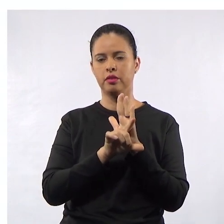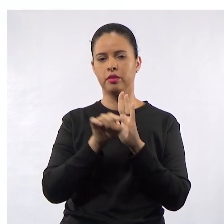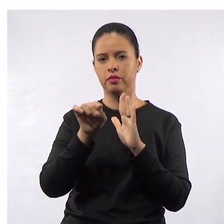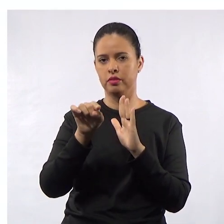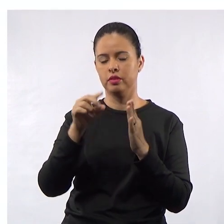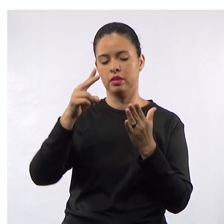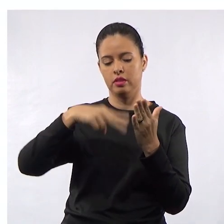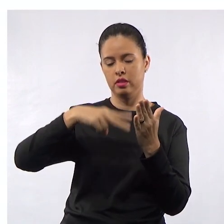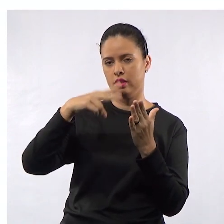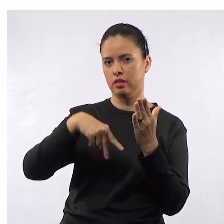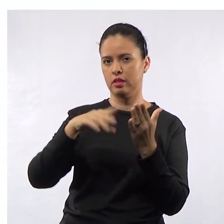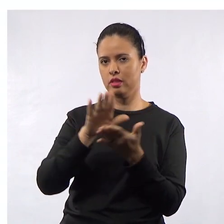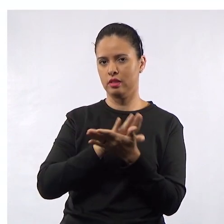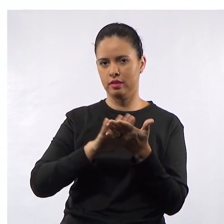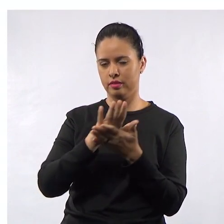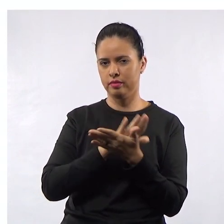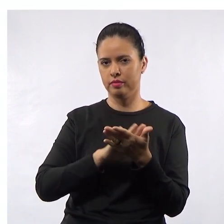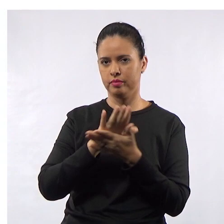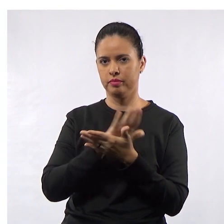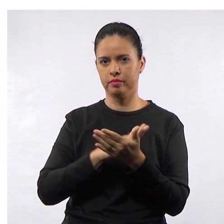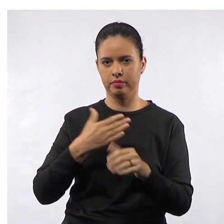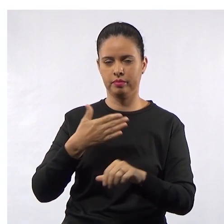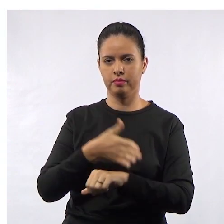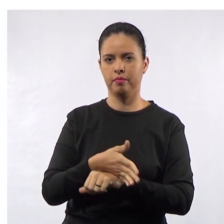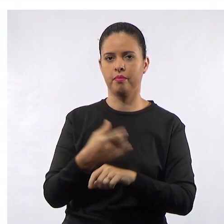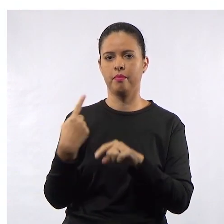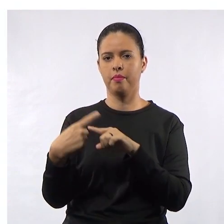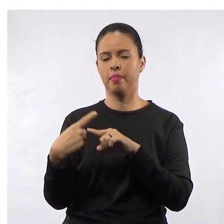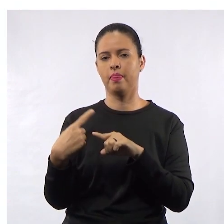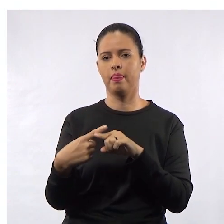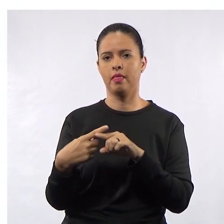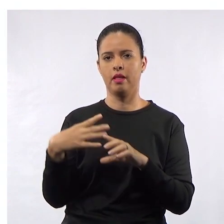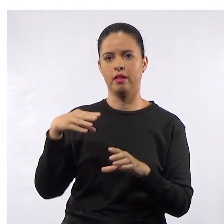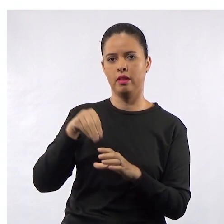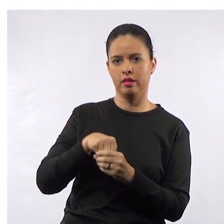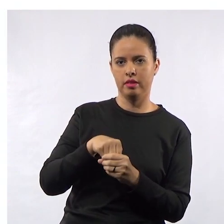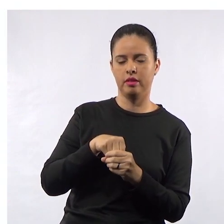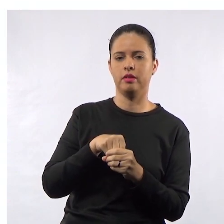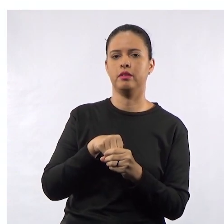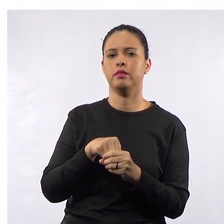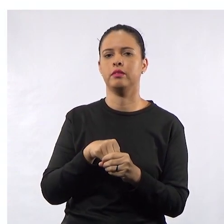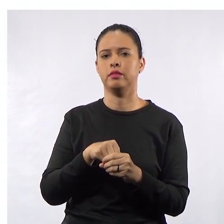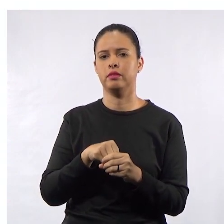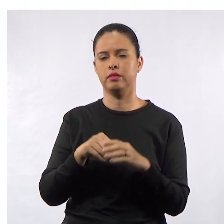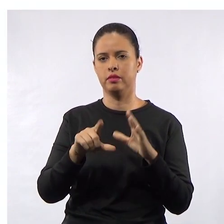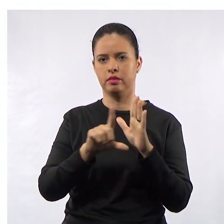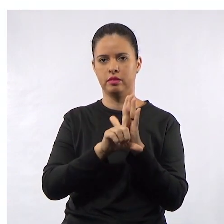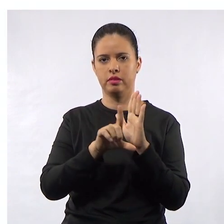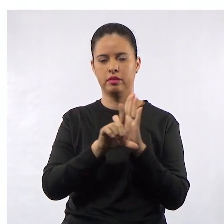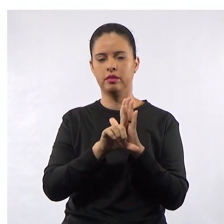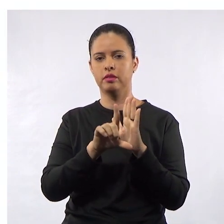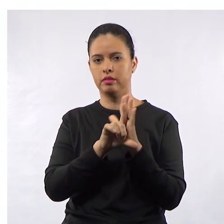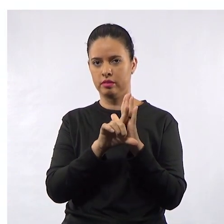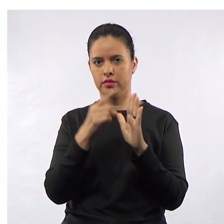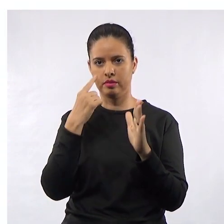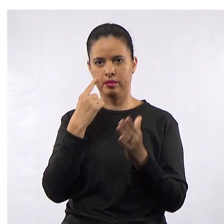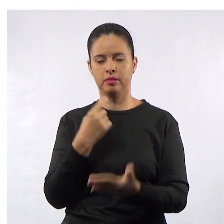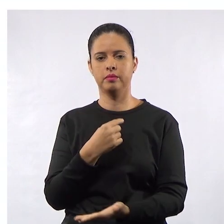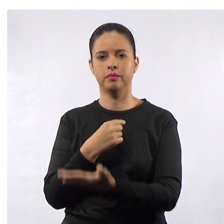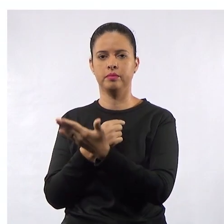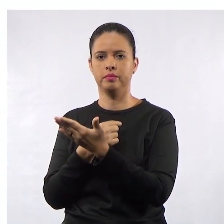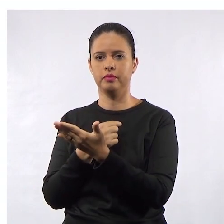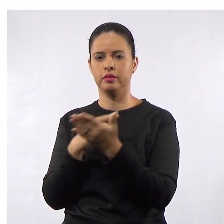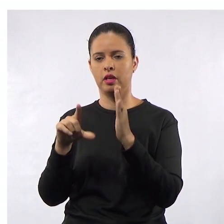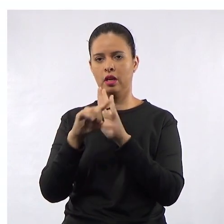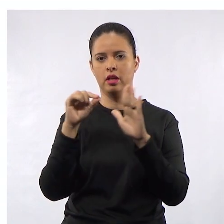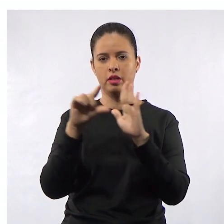de vocês não acessarem essa lei aqui porque dentro dessa lei aqui é